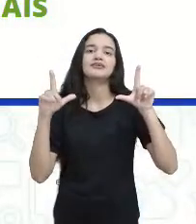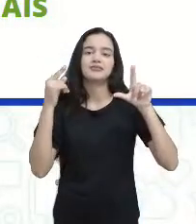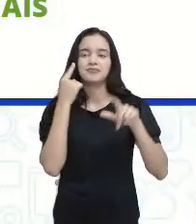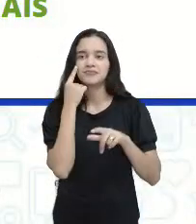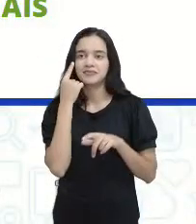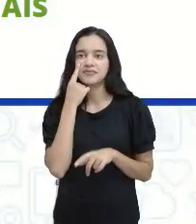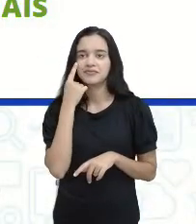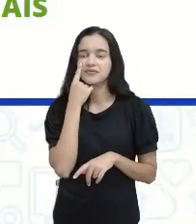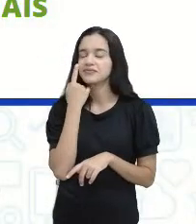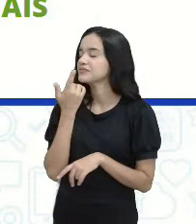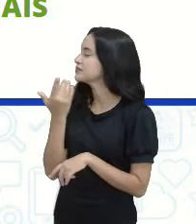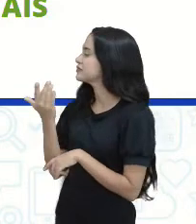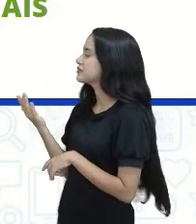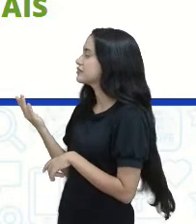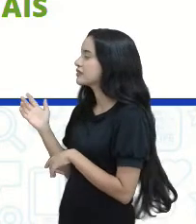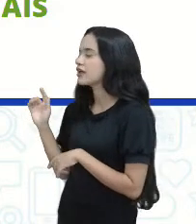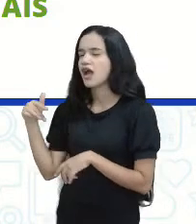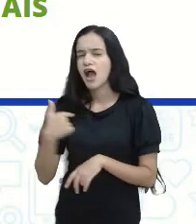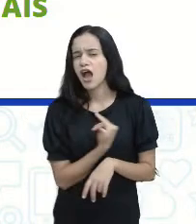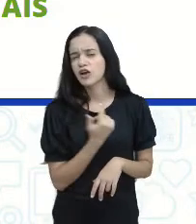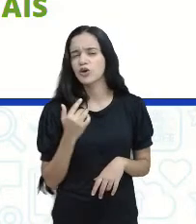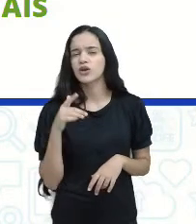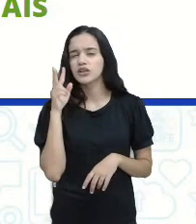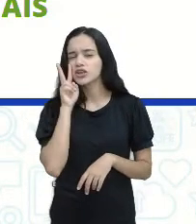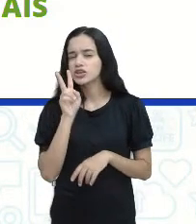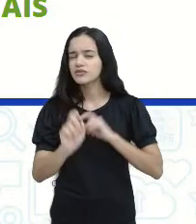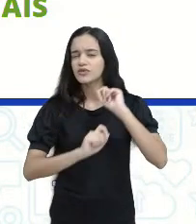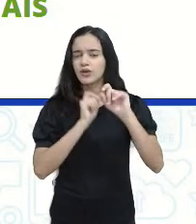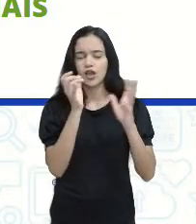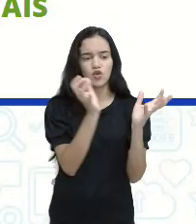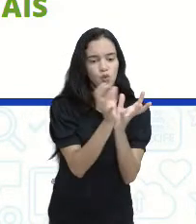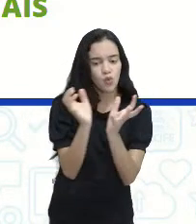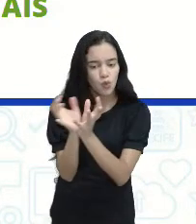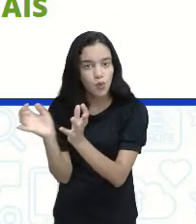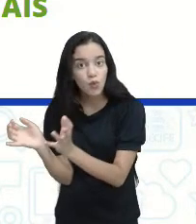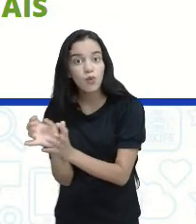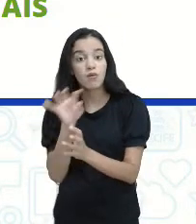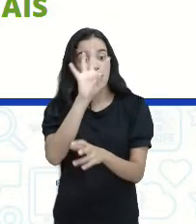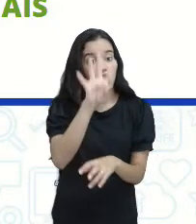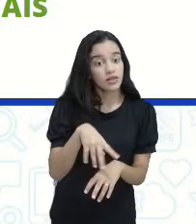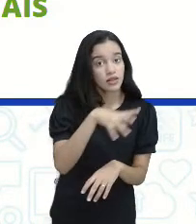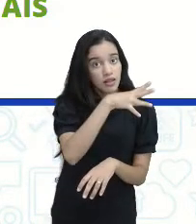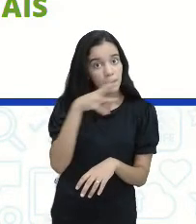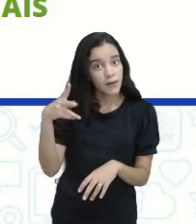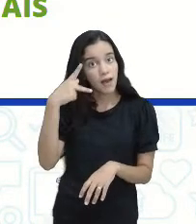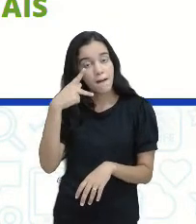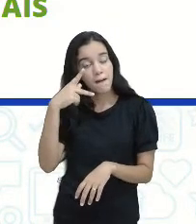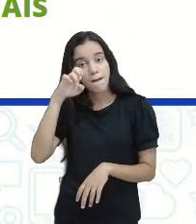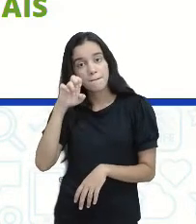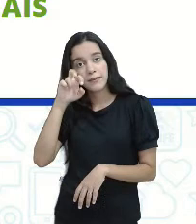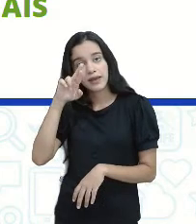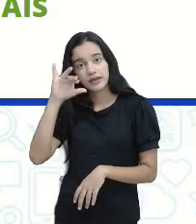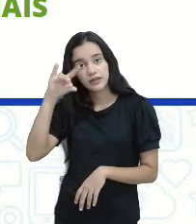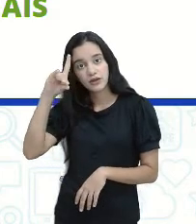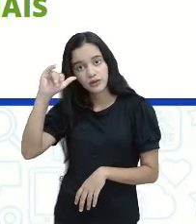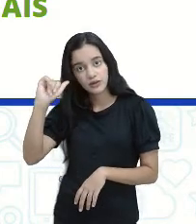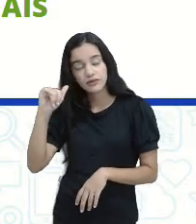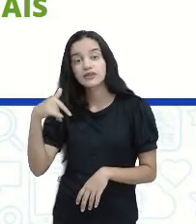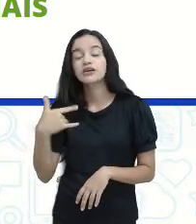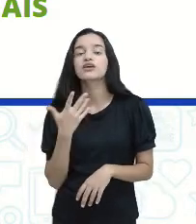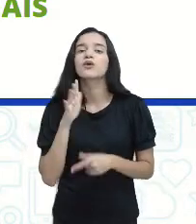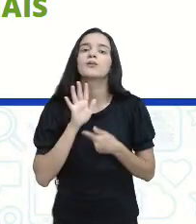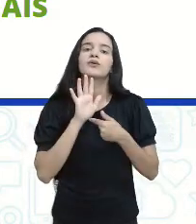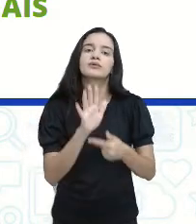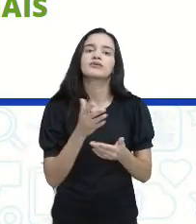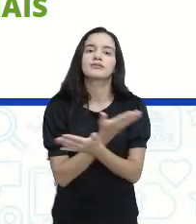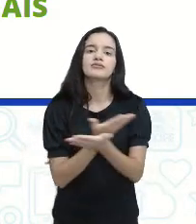gentileza. Estamos vendo aí, né, os grupos de elementos da tabela periódica. Então, aquela tabelinha que eu mostrei para vocês é